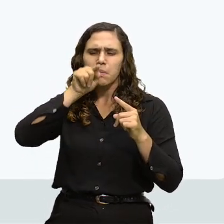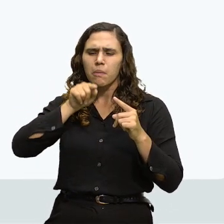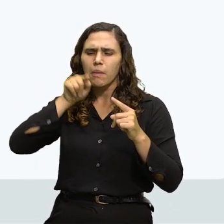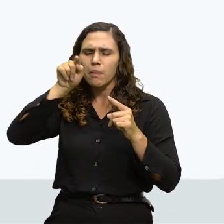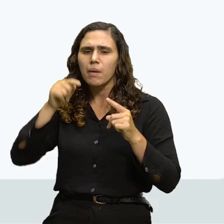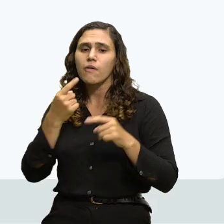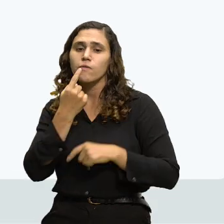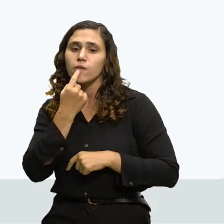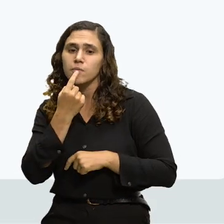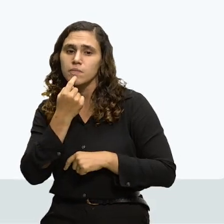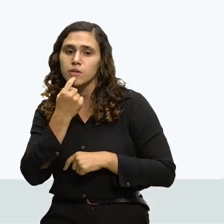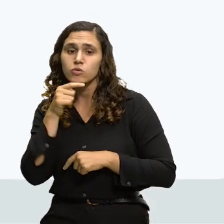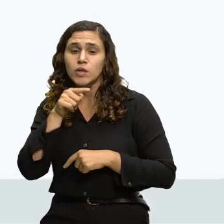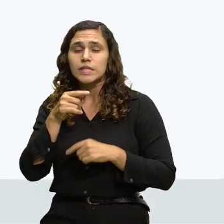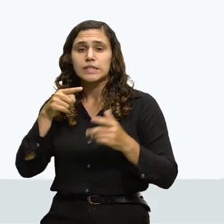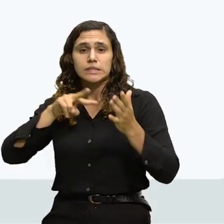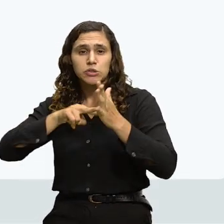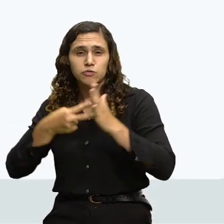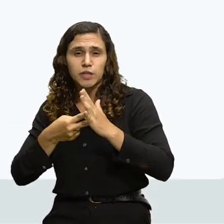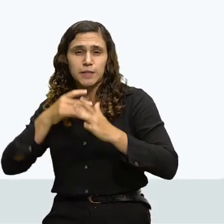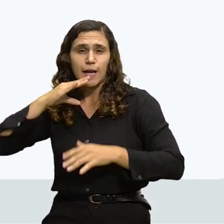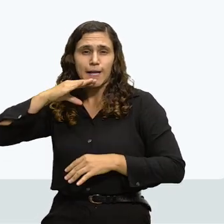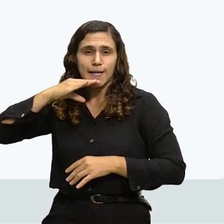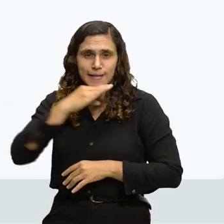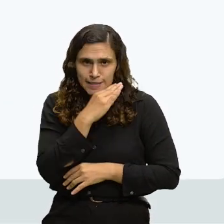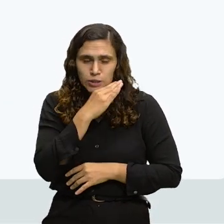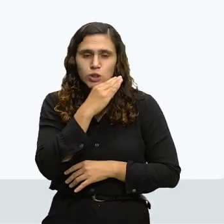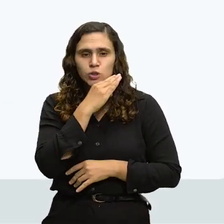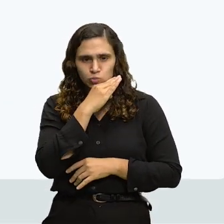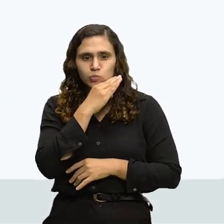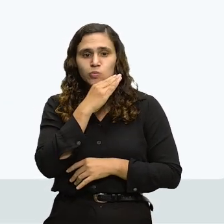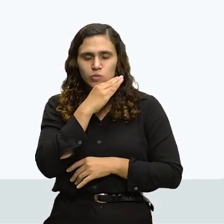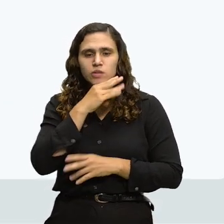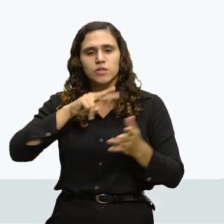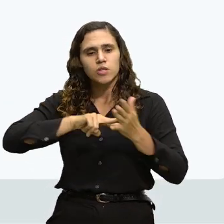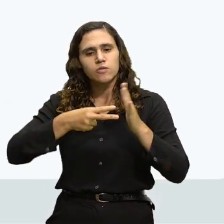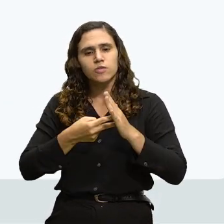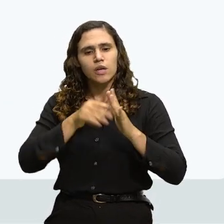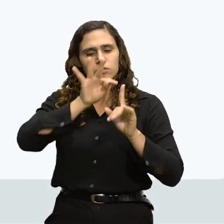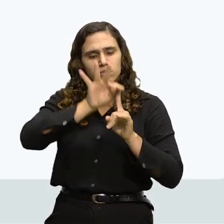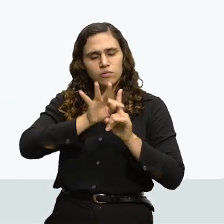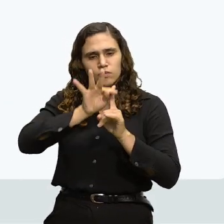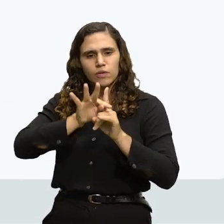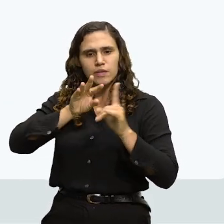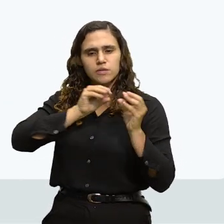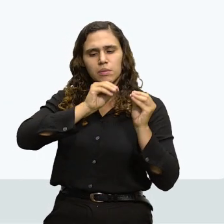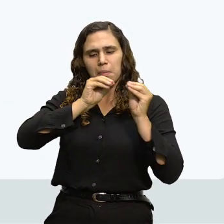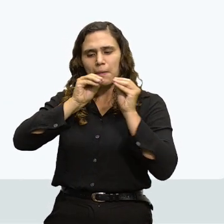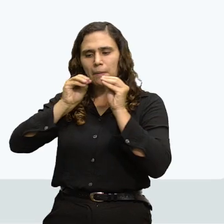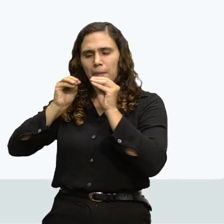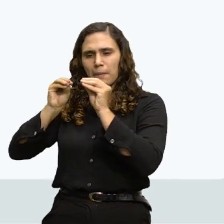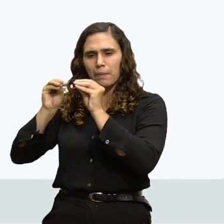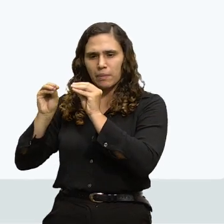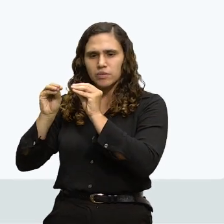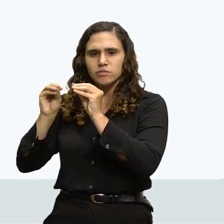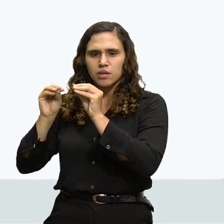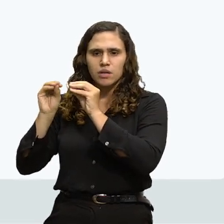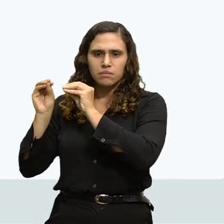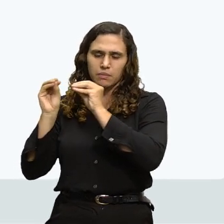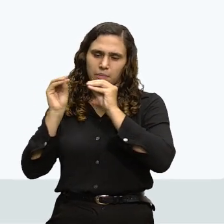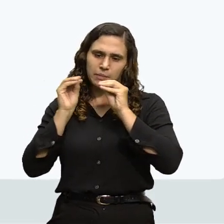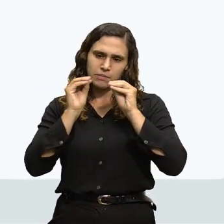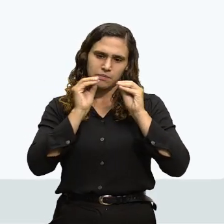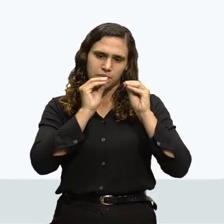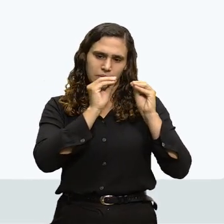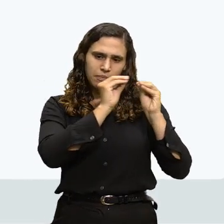representam as moléculas que estão com alta energia térmica. E essa energia térmica, ela vai sendo transferida de molécula a molécula, no sentido da esquerda para a direita,